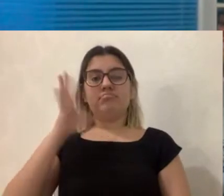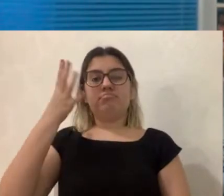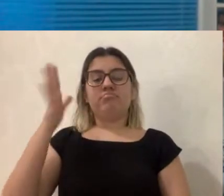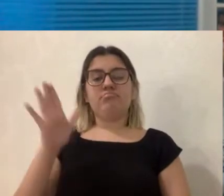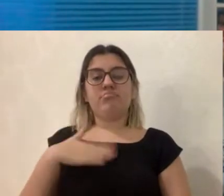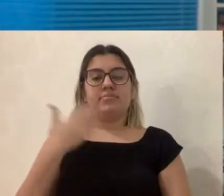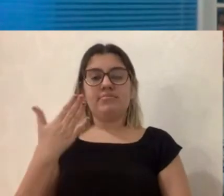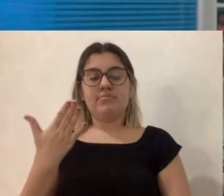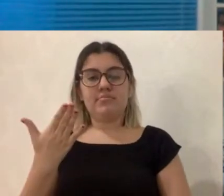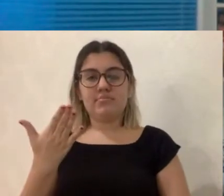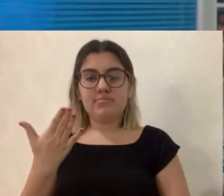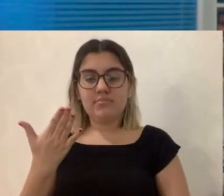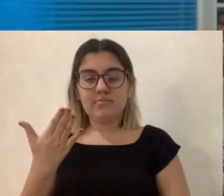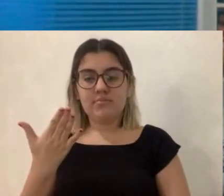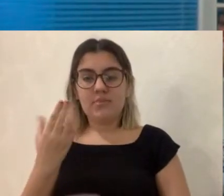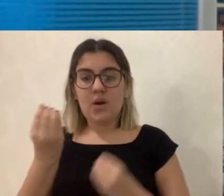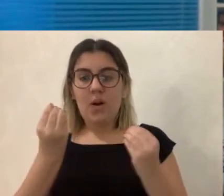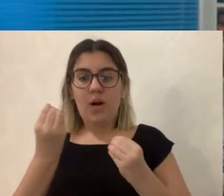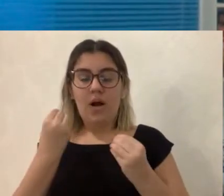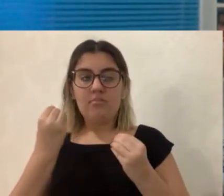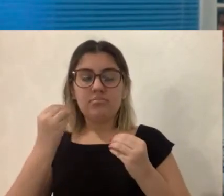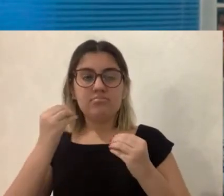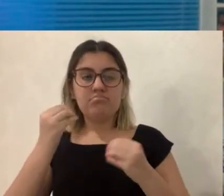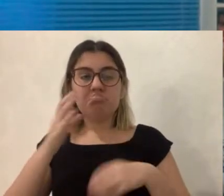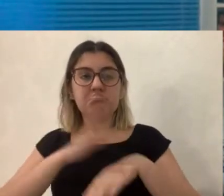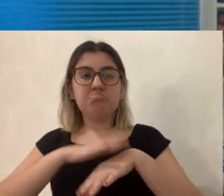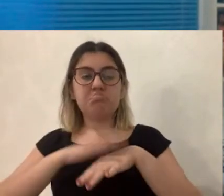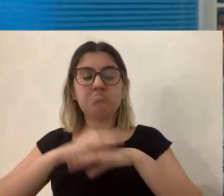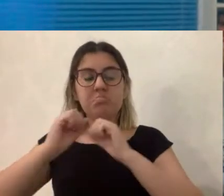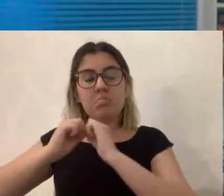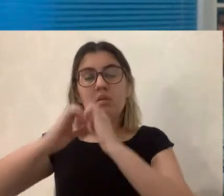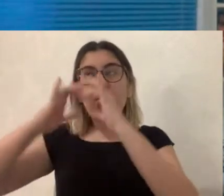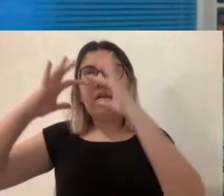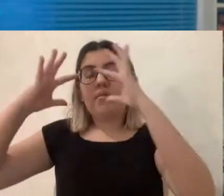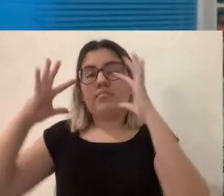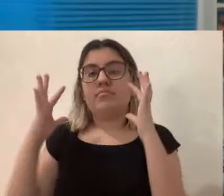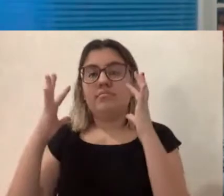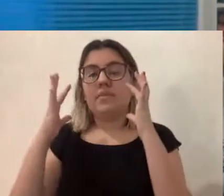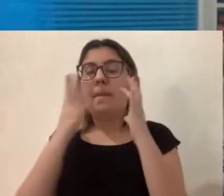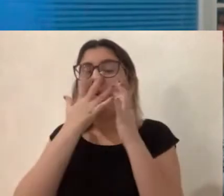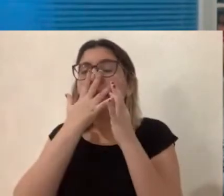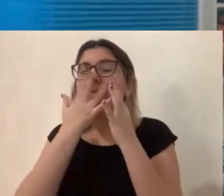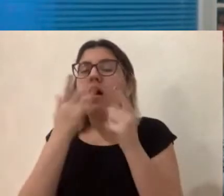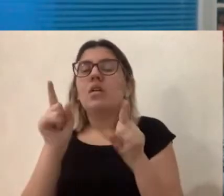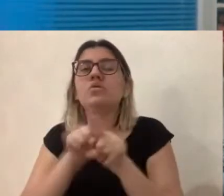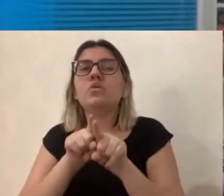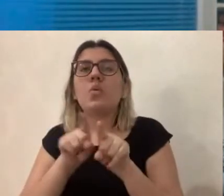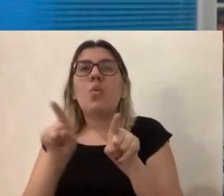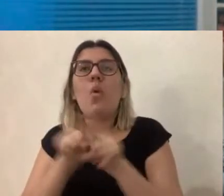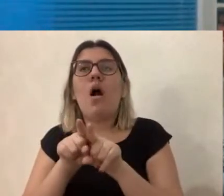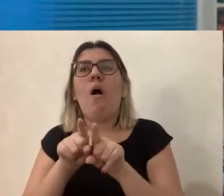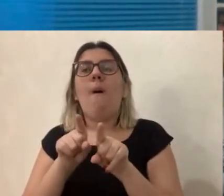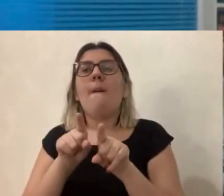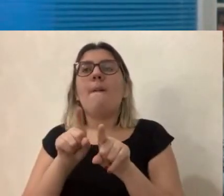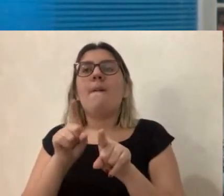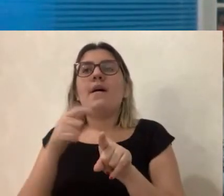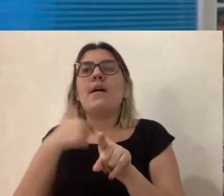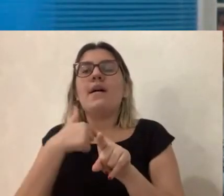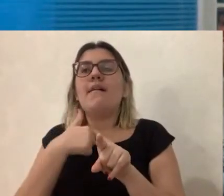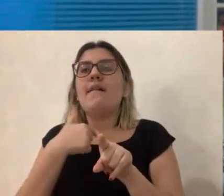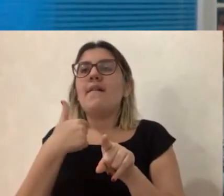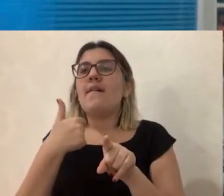do que fantasiou alguém. É quase como se a gente trouxesse, esticasse a